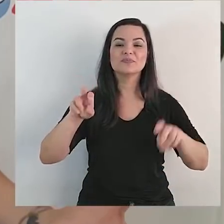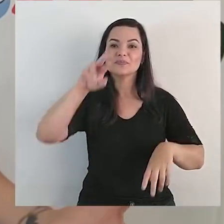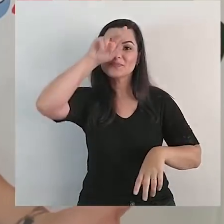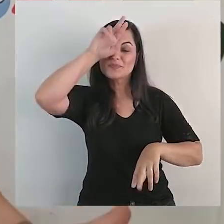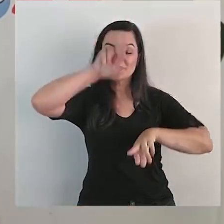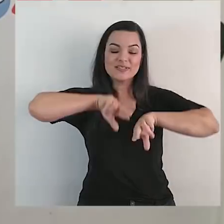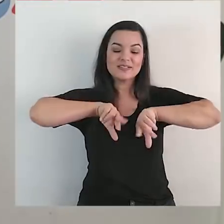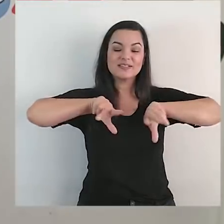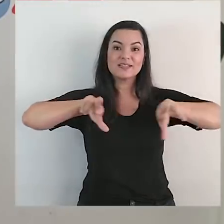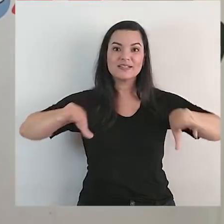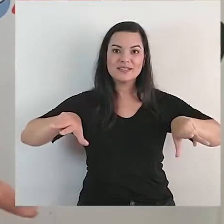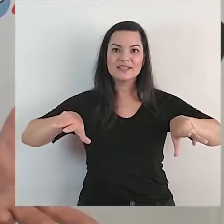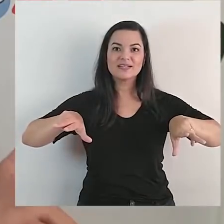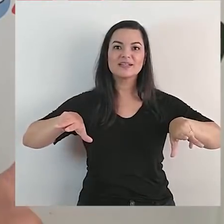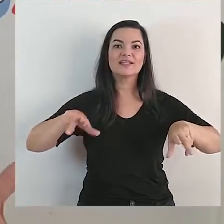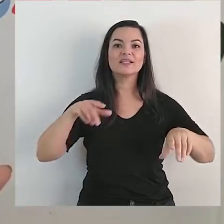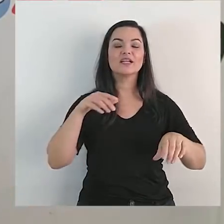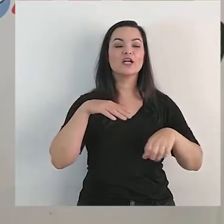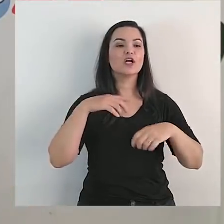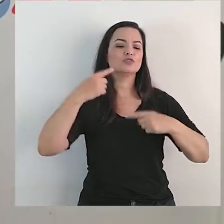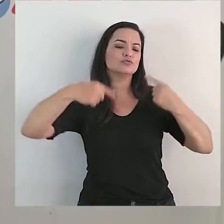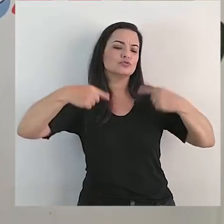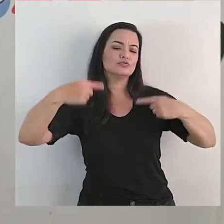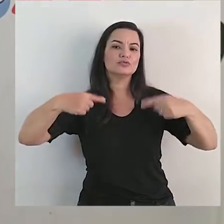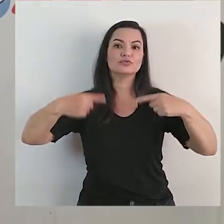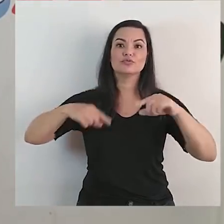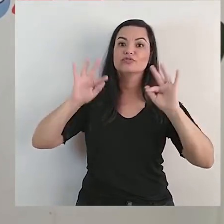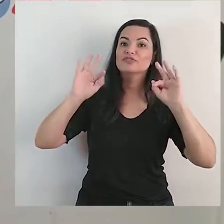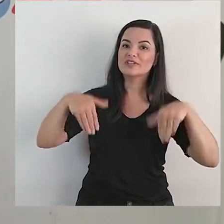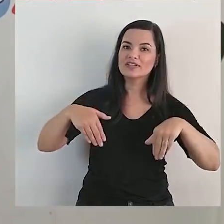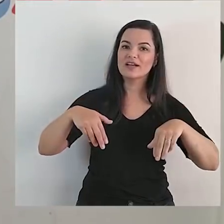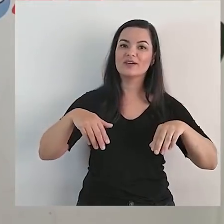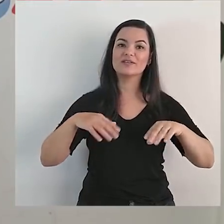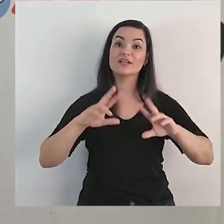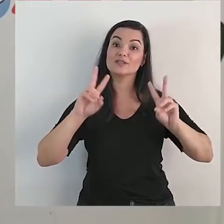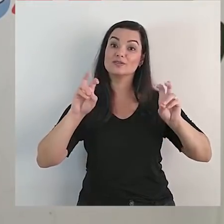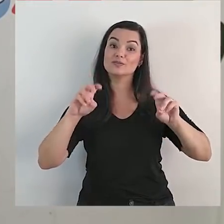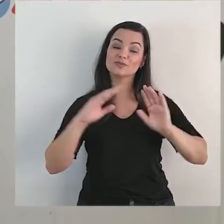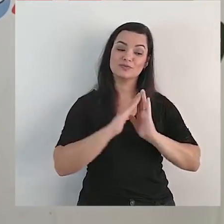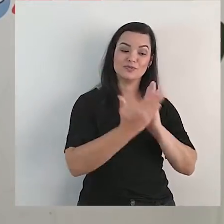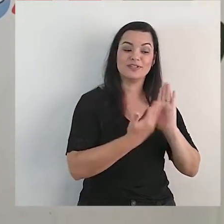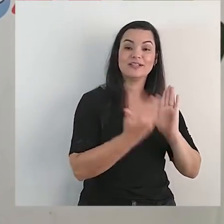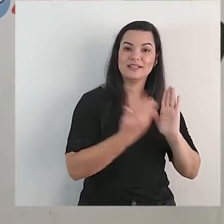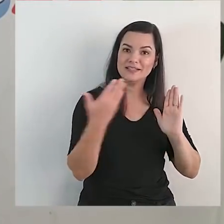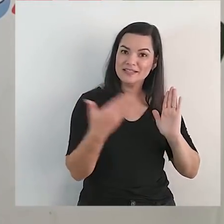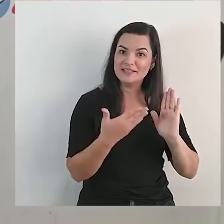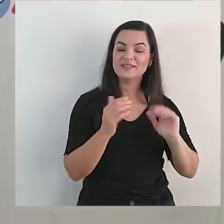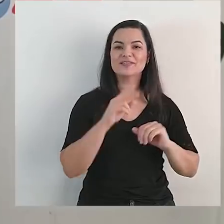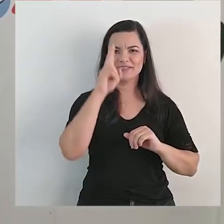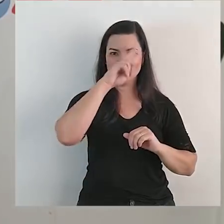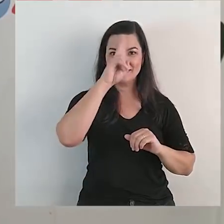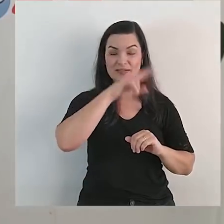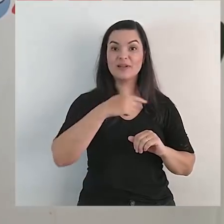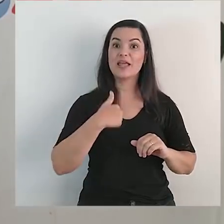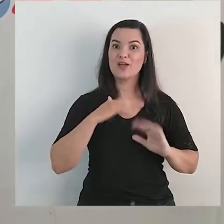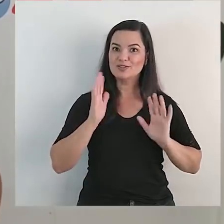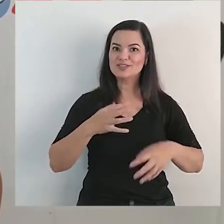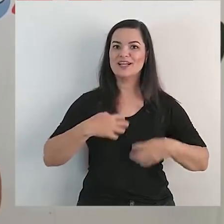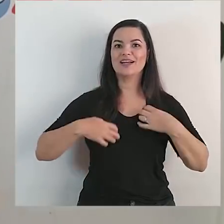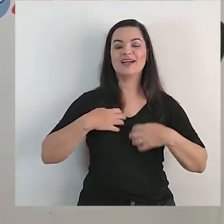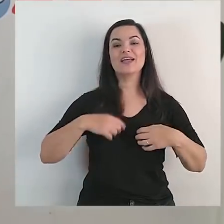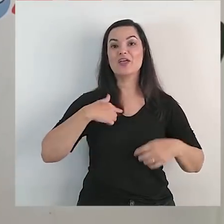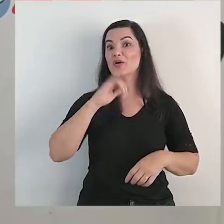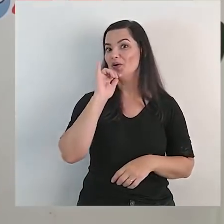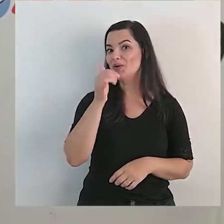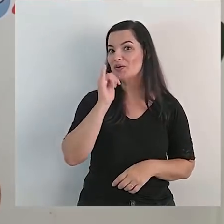os insetos, finalizando as nossas discussões sobre o livro. Eu também estou e eu já vou te